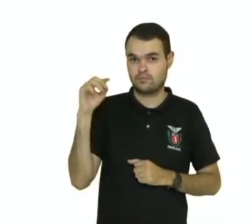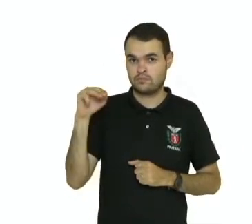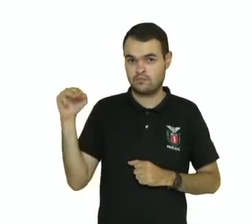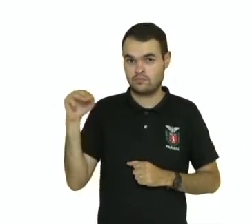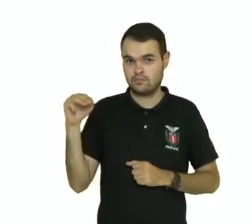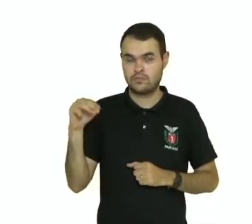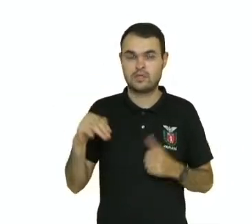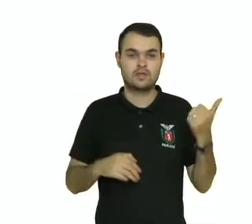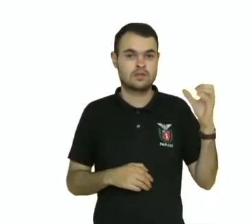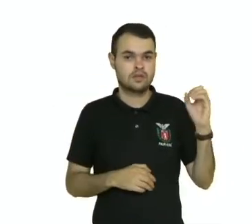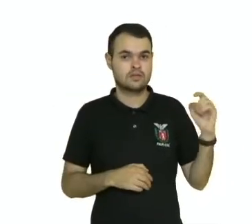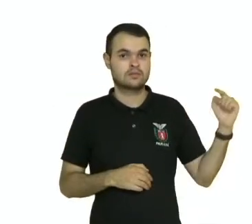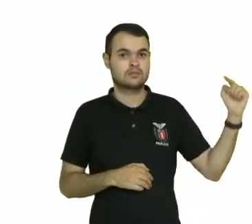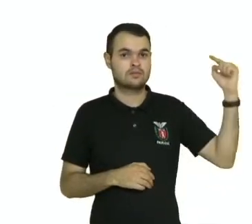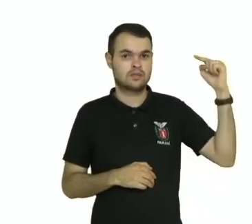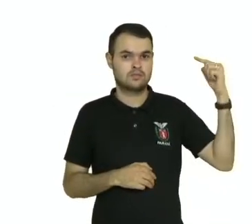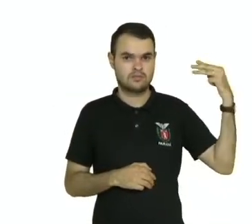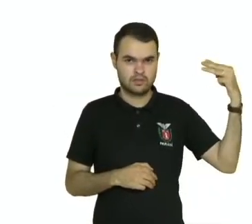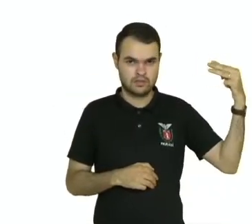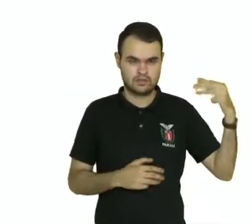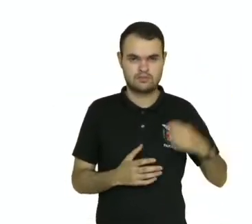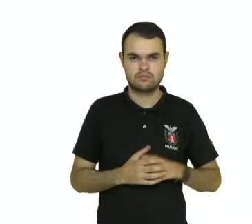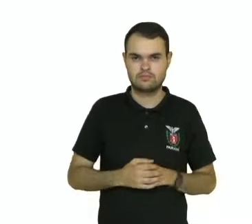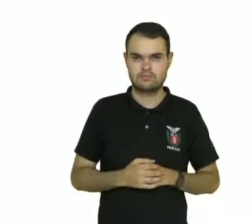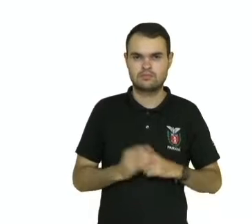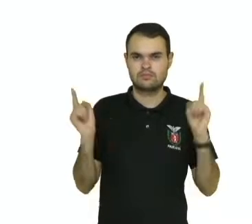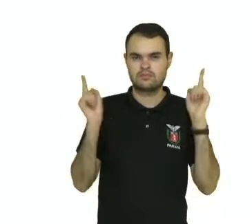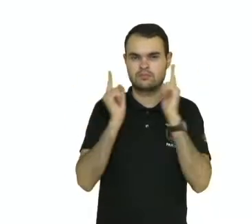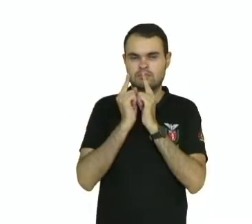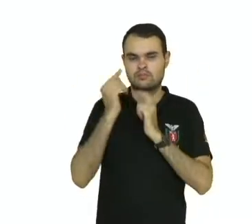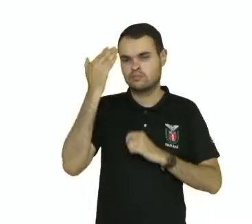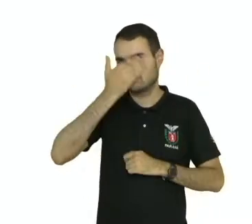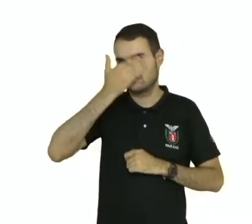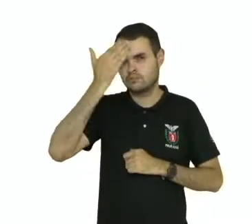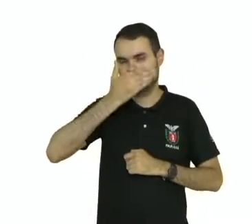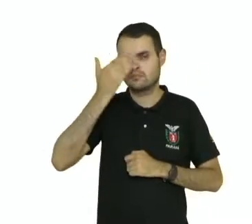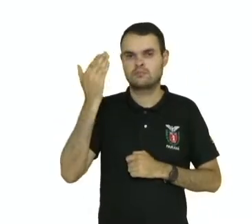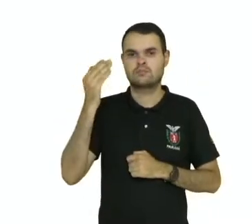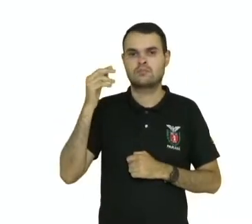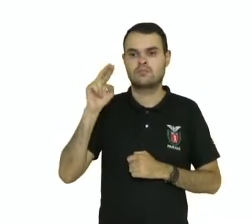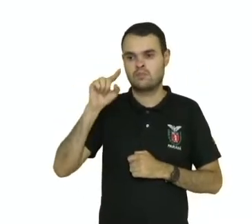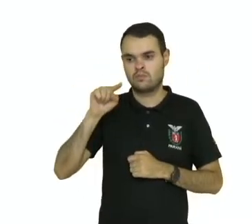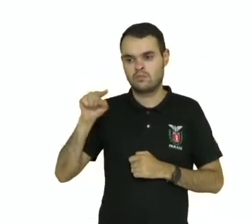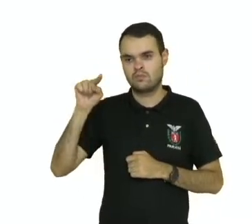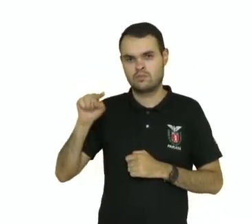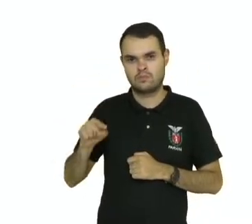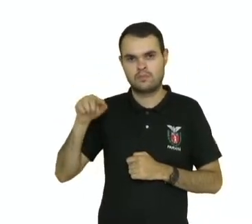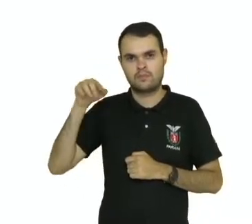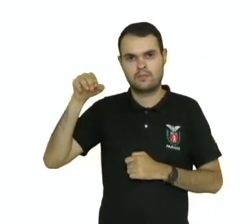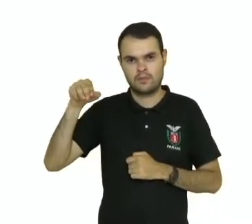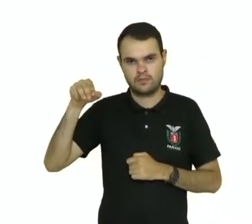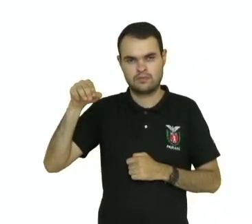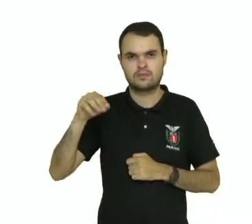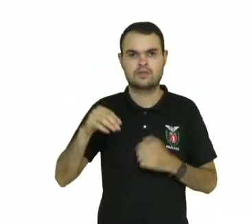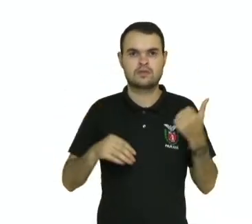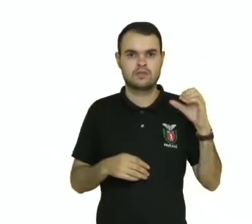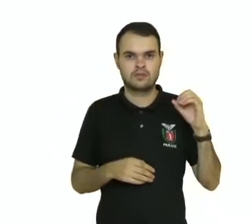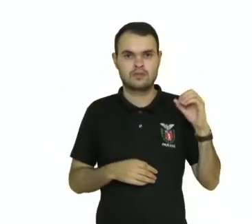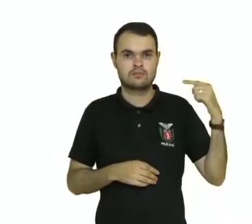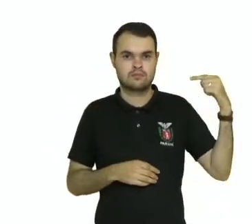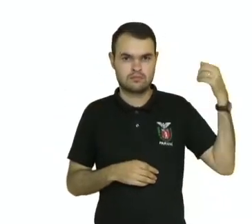menos 3 metro. Entrando aqui na escala microscópica, a gente tem o micrômetro, que é 10 na menos 6 metros,